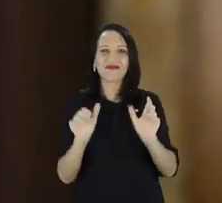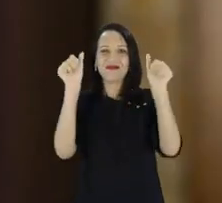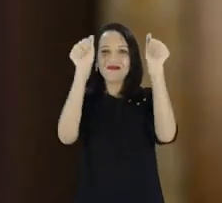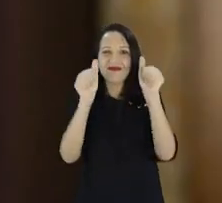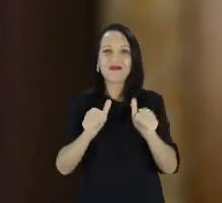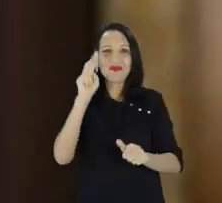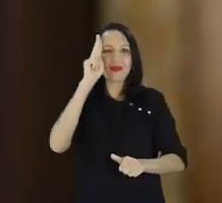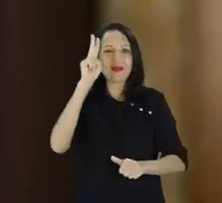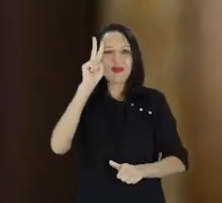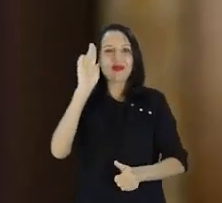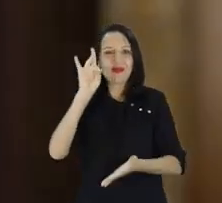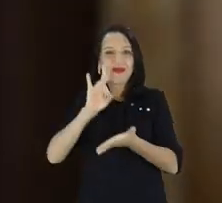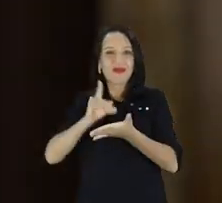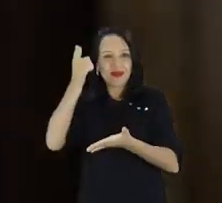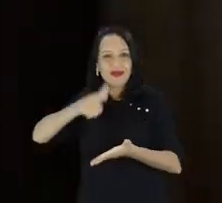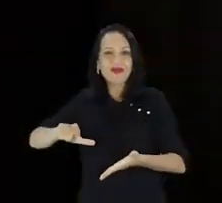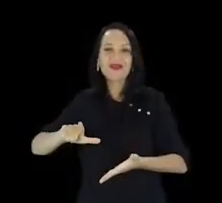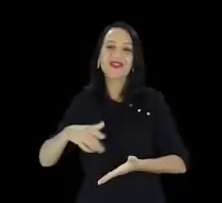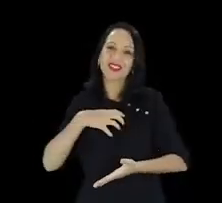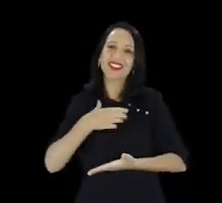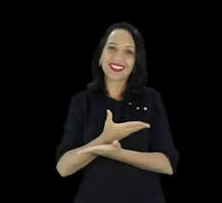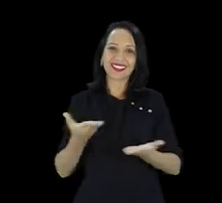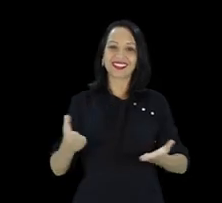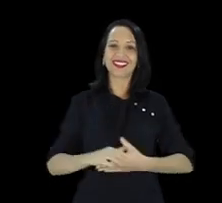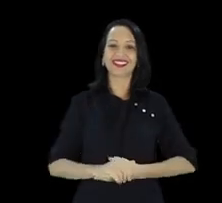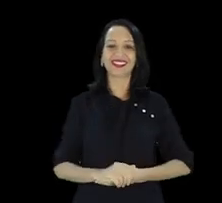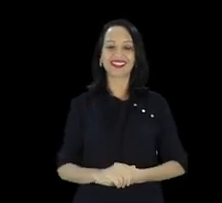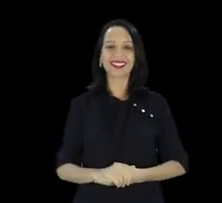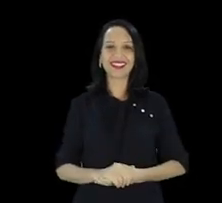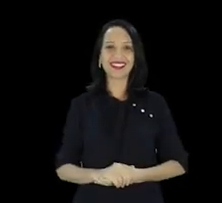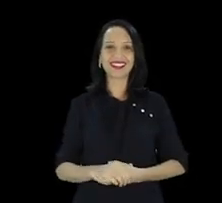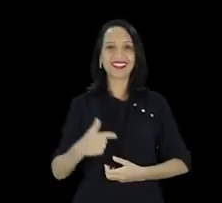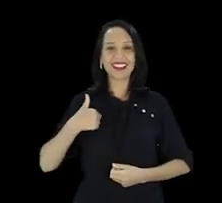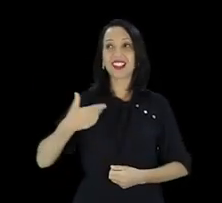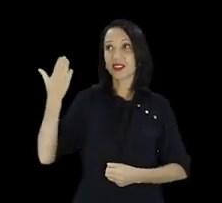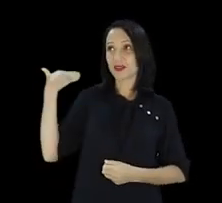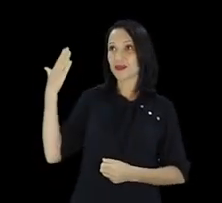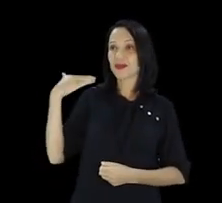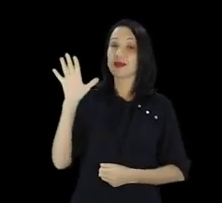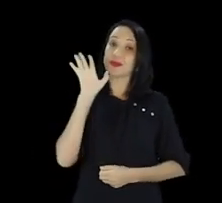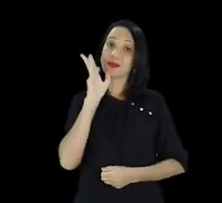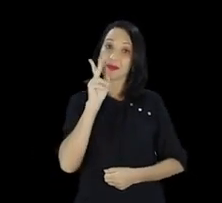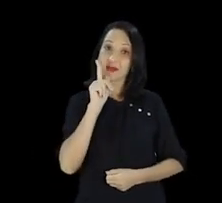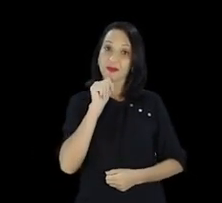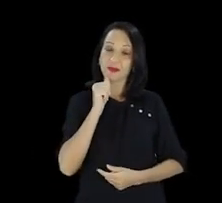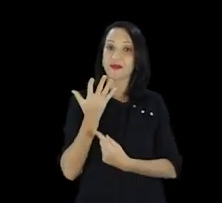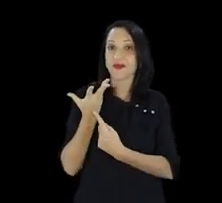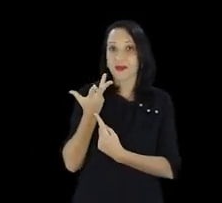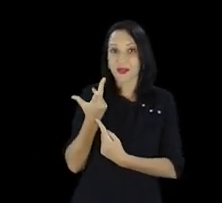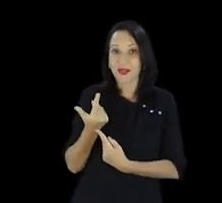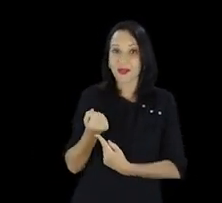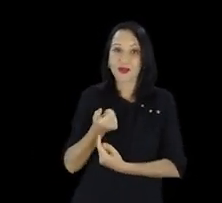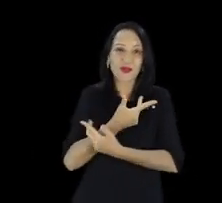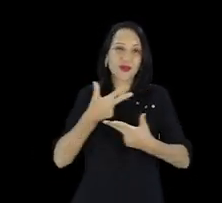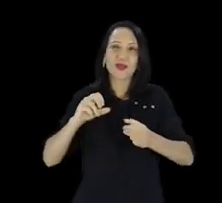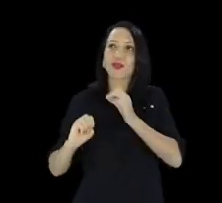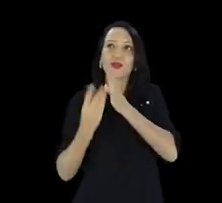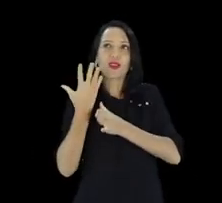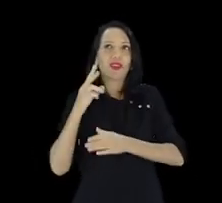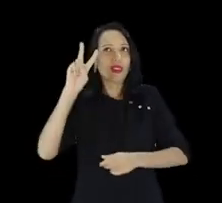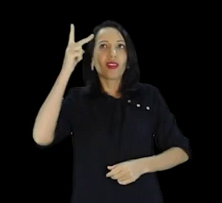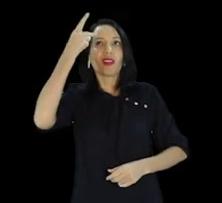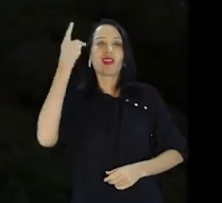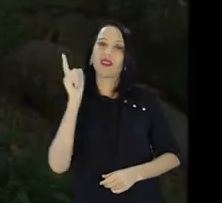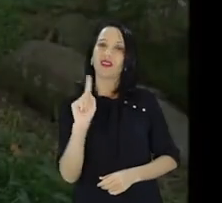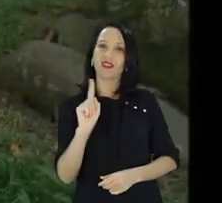essa memória de volta né De certa forma Olha eu demorei muito tempo para entender que eu era artista não foi uma coisa que aconteceu do dia